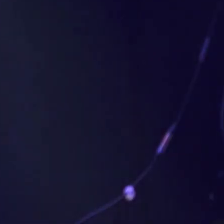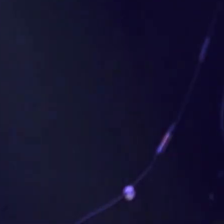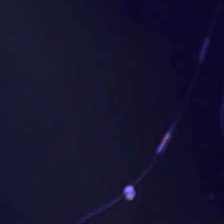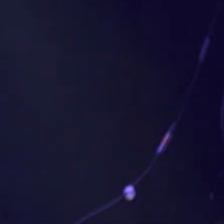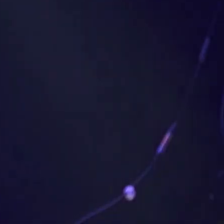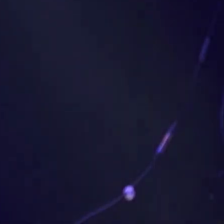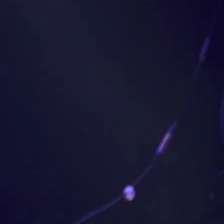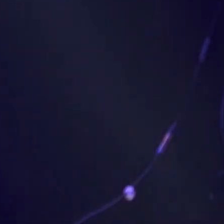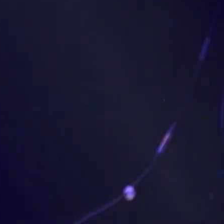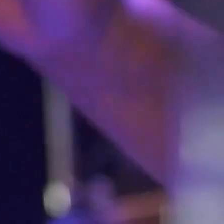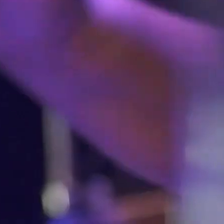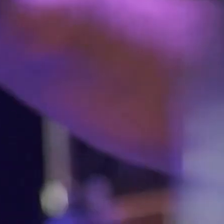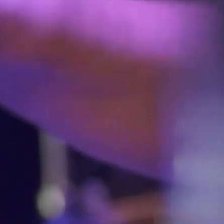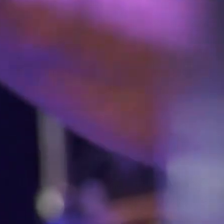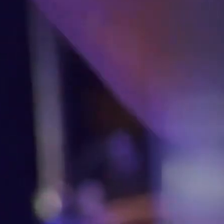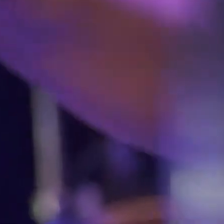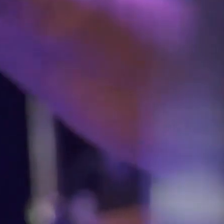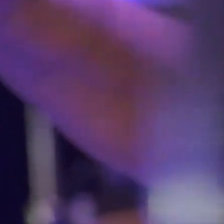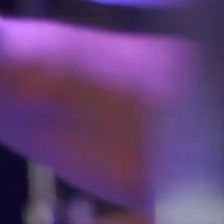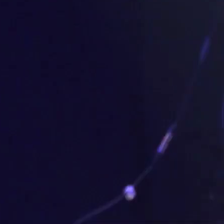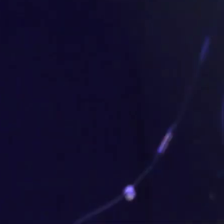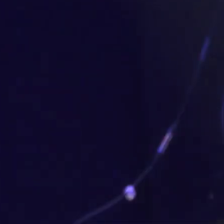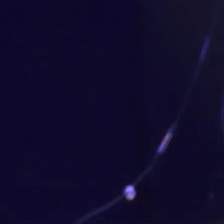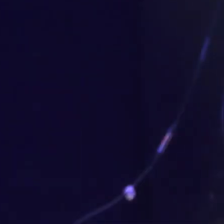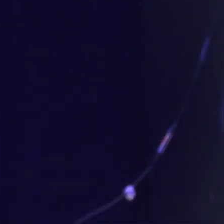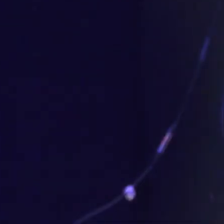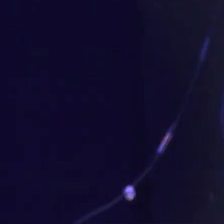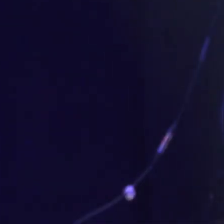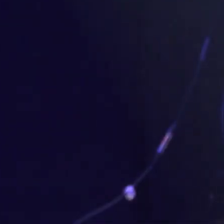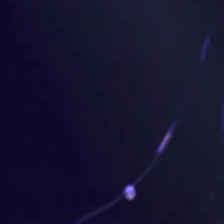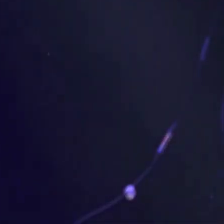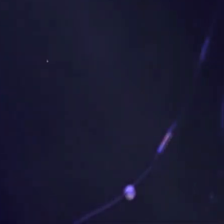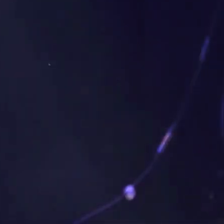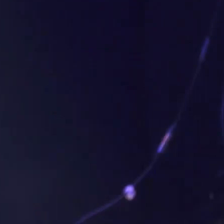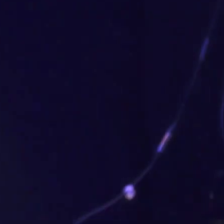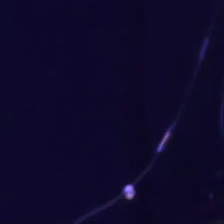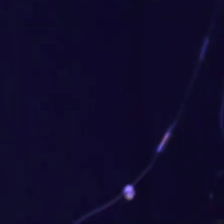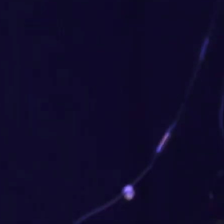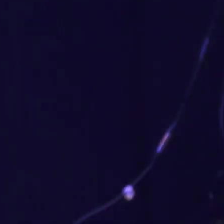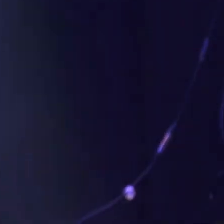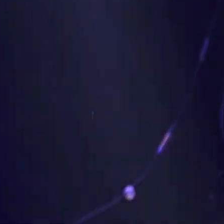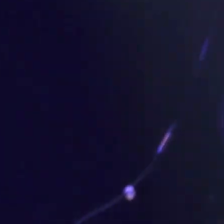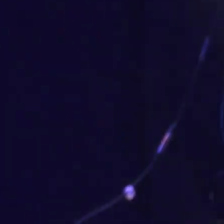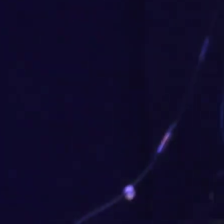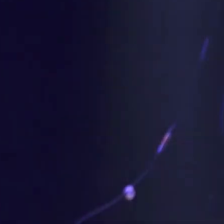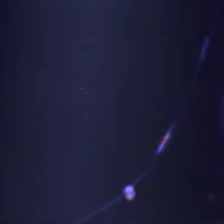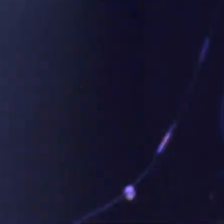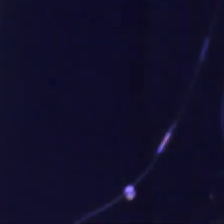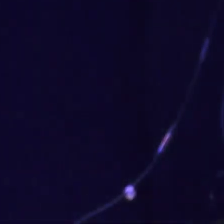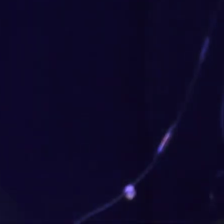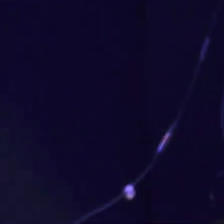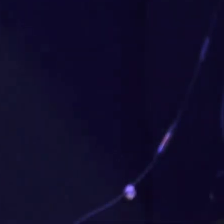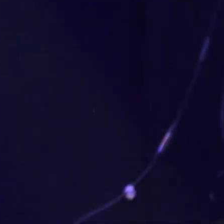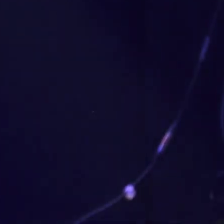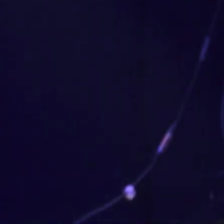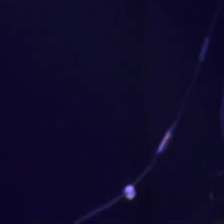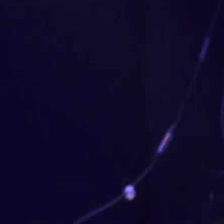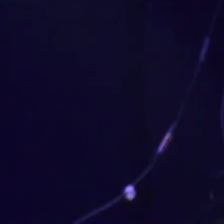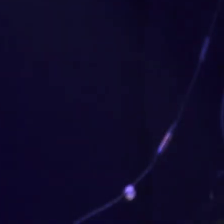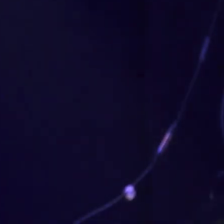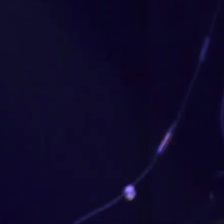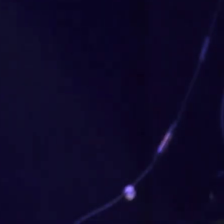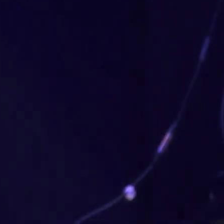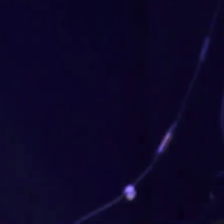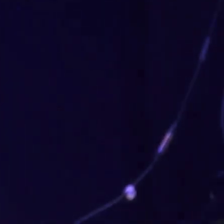beira ali pelo rodo, eu me embiocava lá pelos motor. Mamãe me ralhava e eu nas carreiras